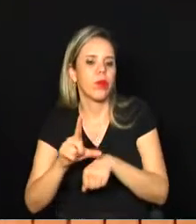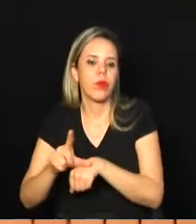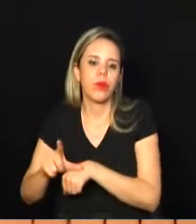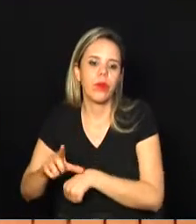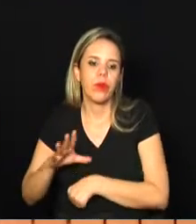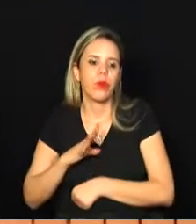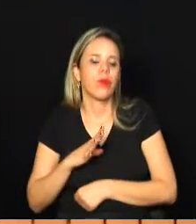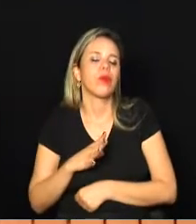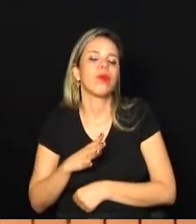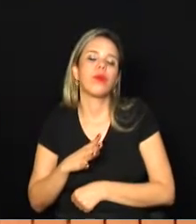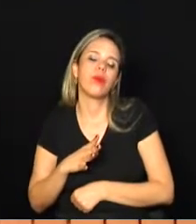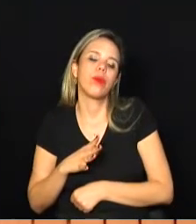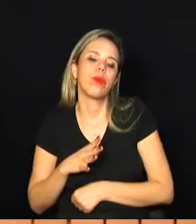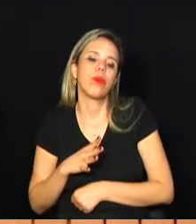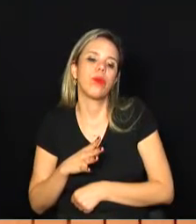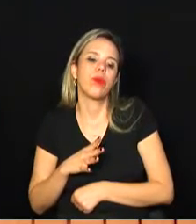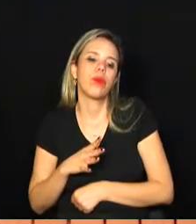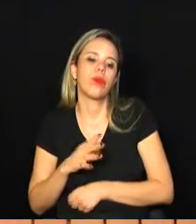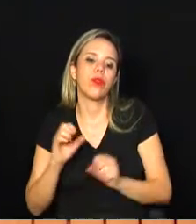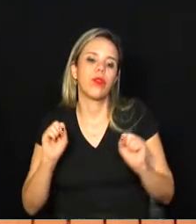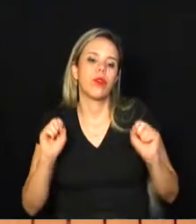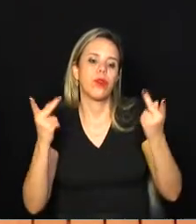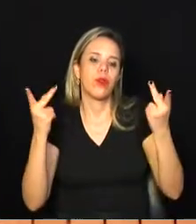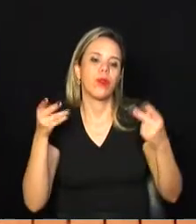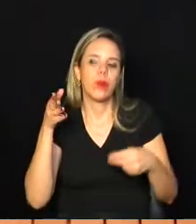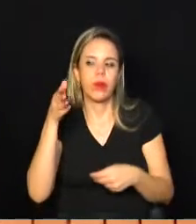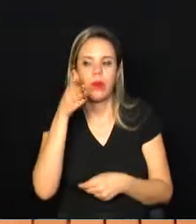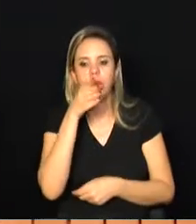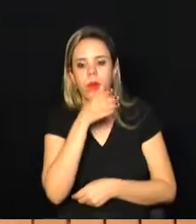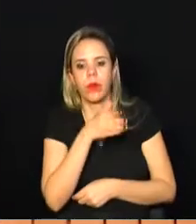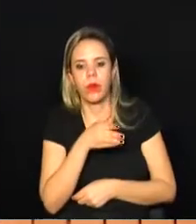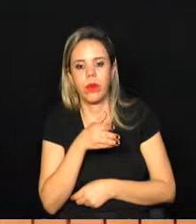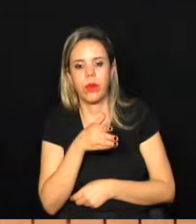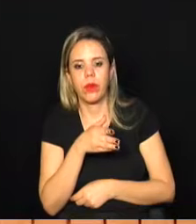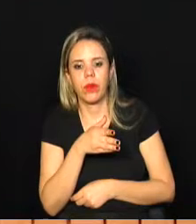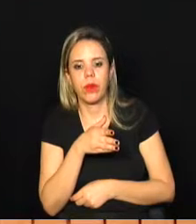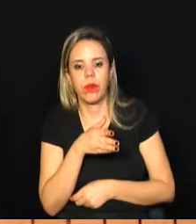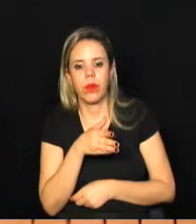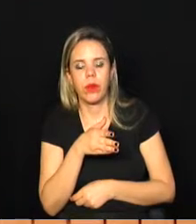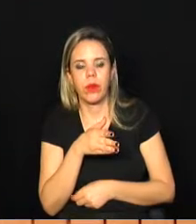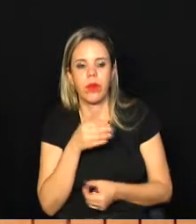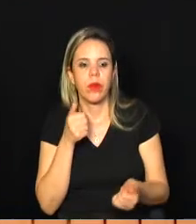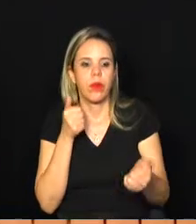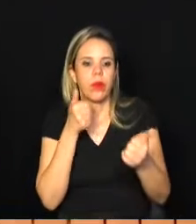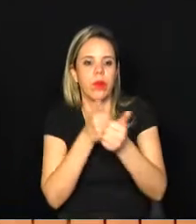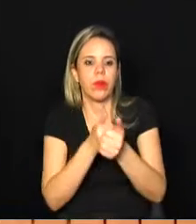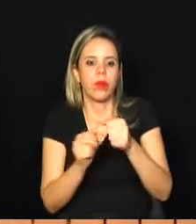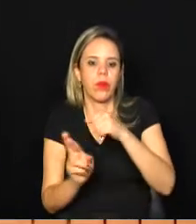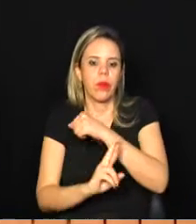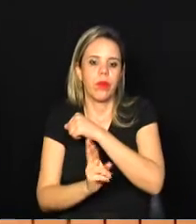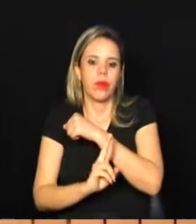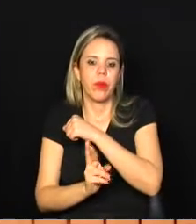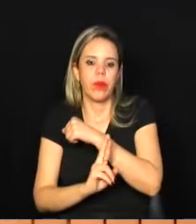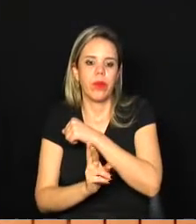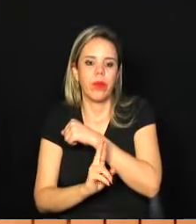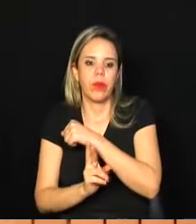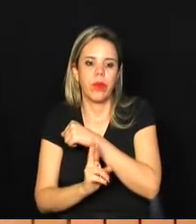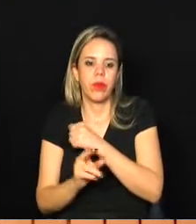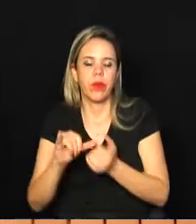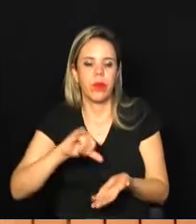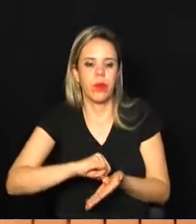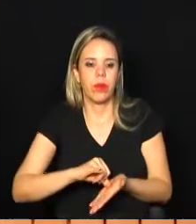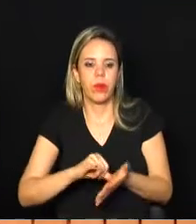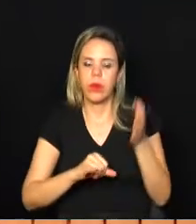na cidade Windows shoppings né que estão nas extremidades próximo de rodovias a região